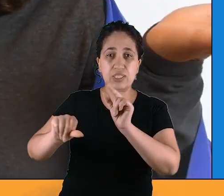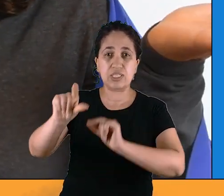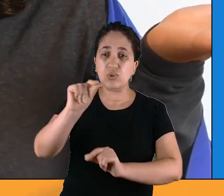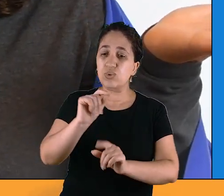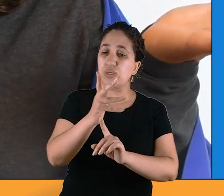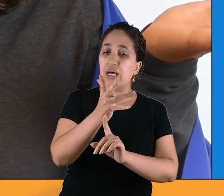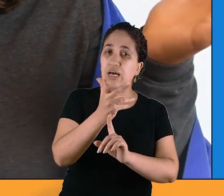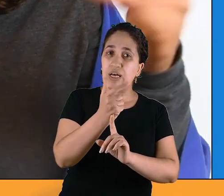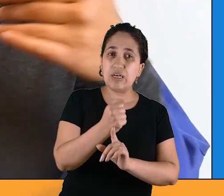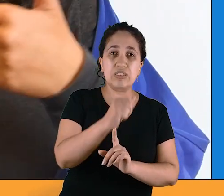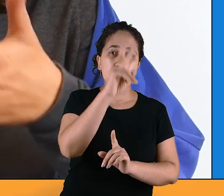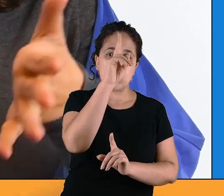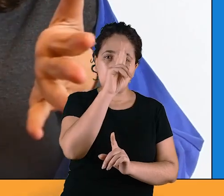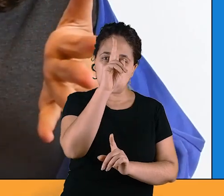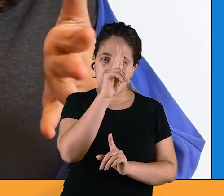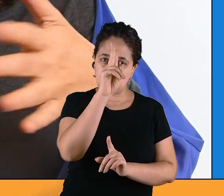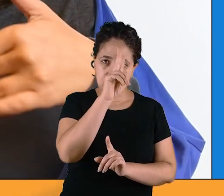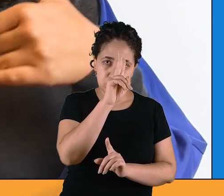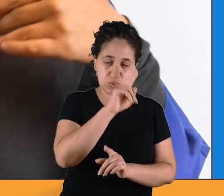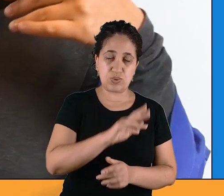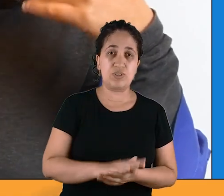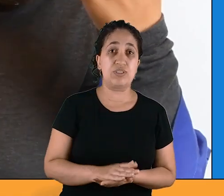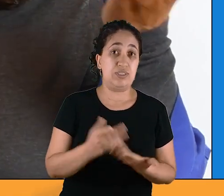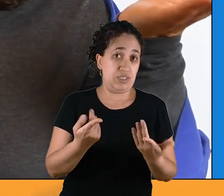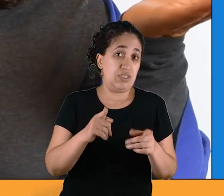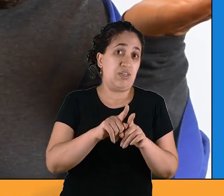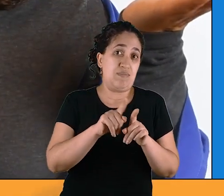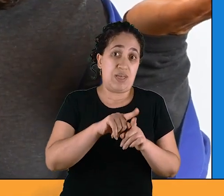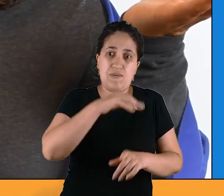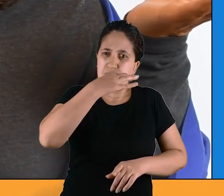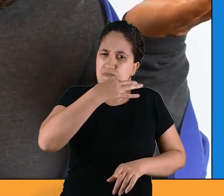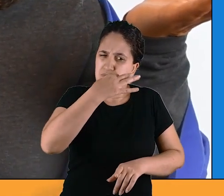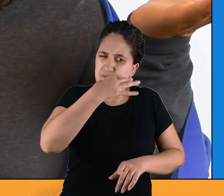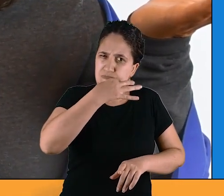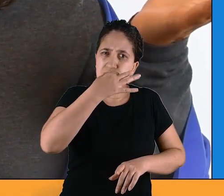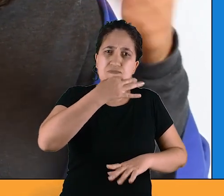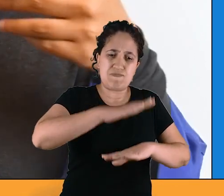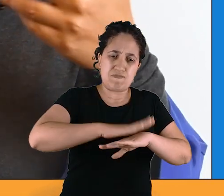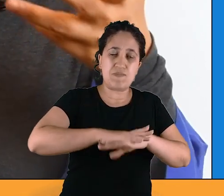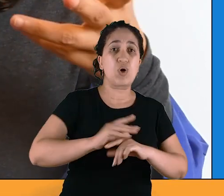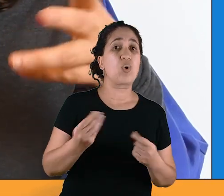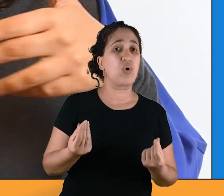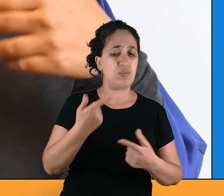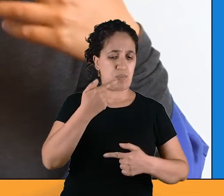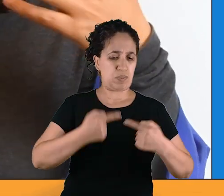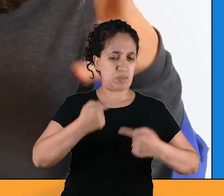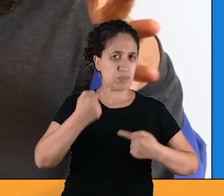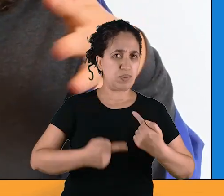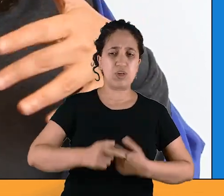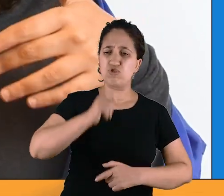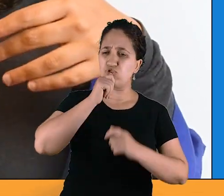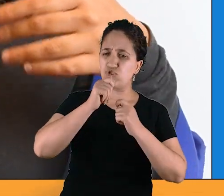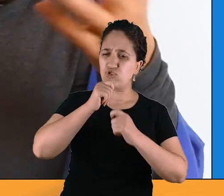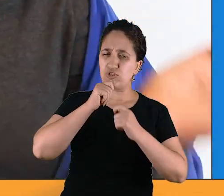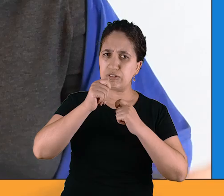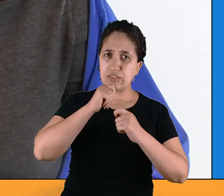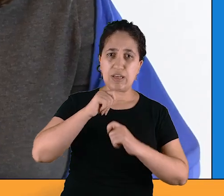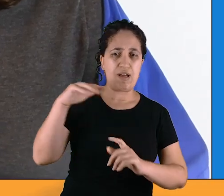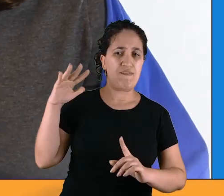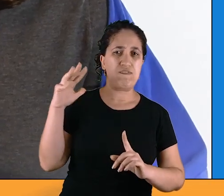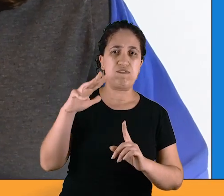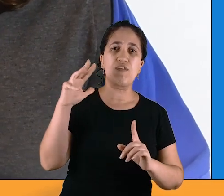curadores, artistas, historiadores, né? E formadores de opinião também, como políticos, jornalistas